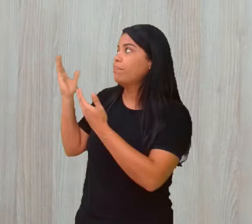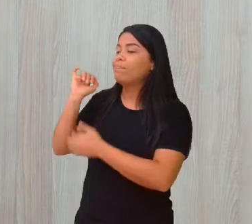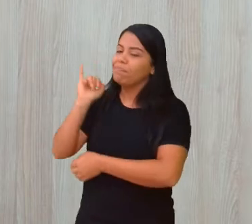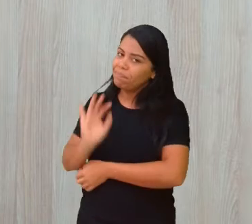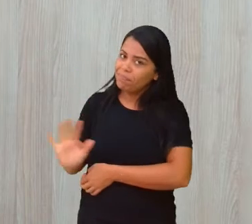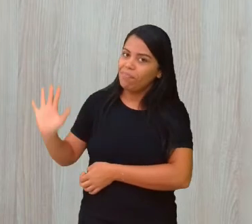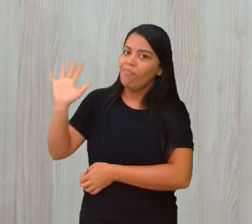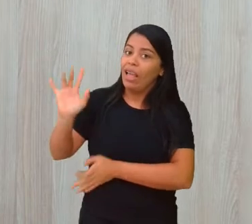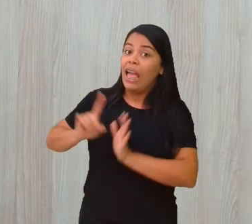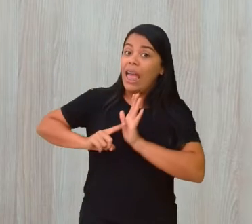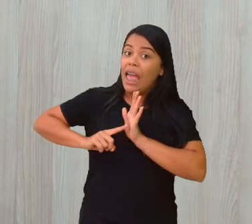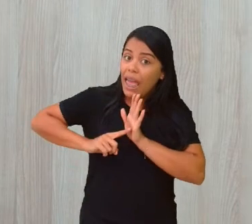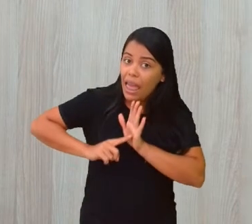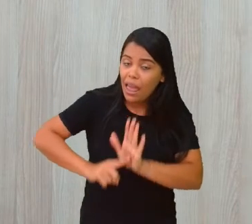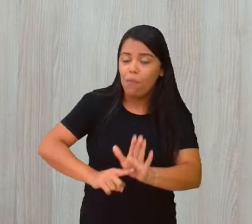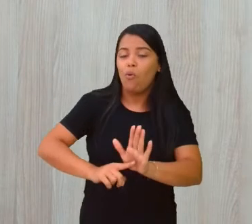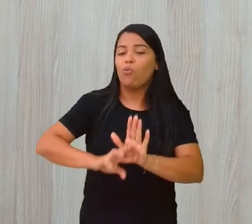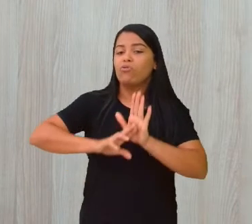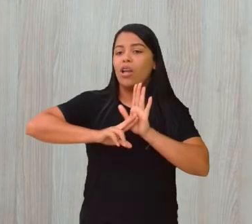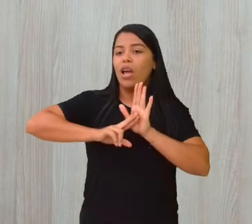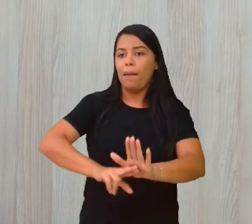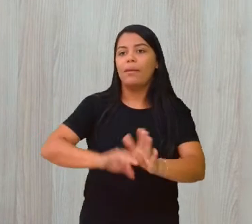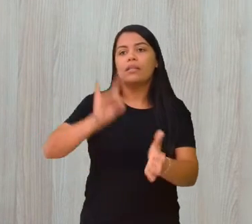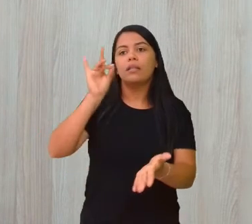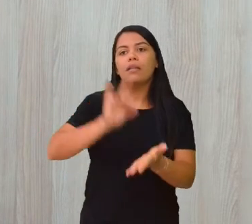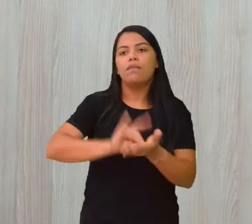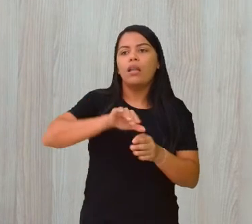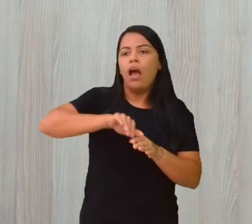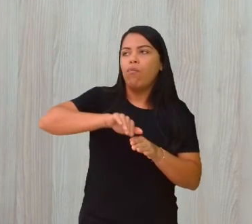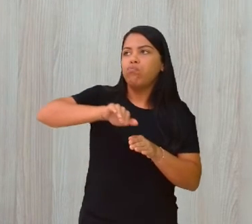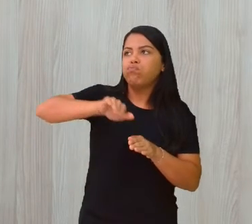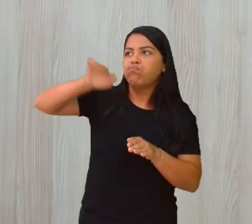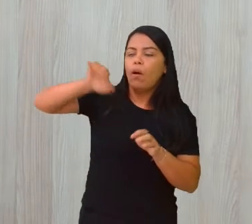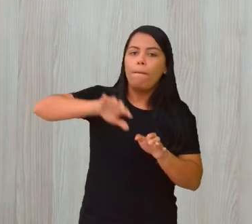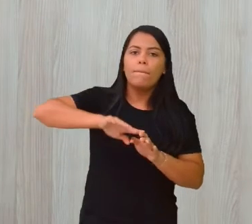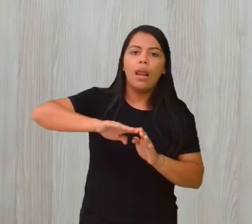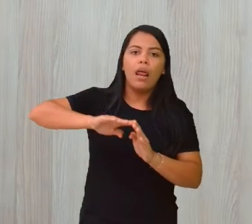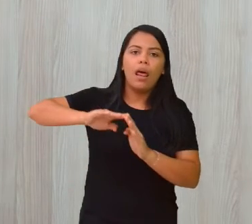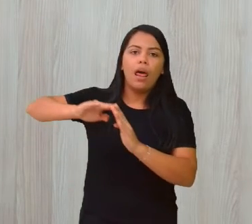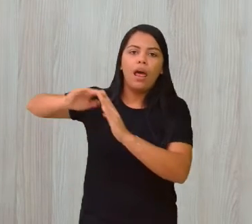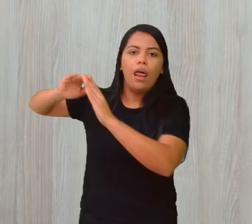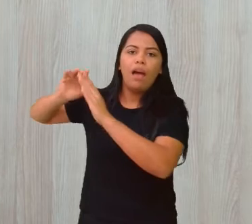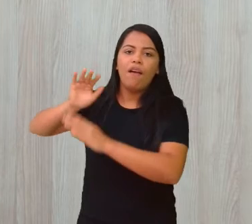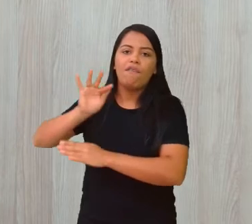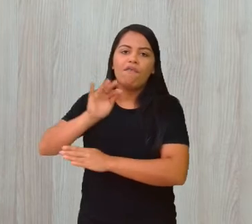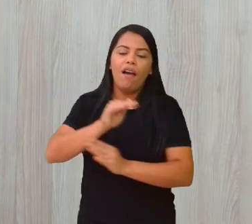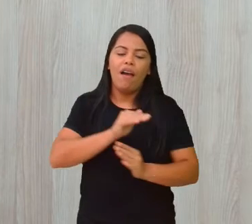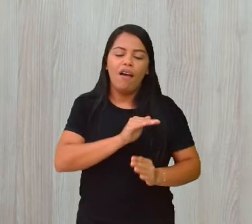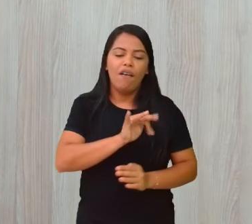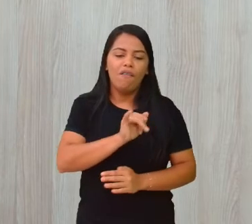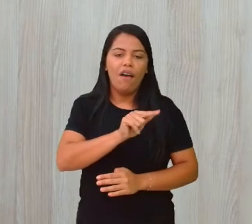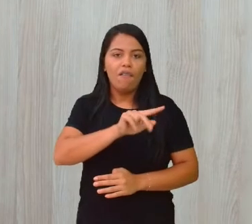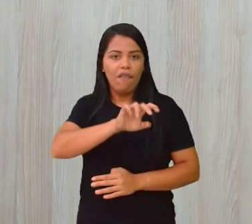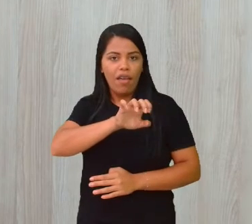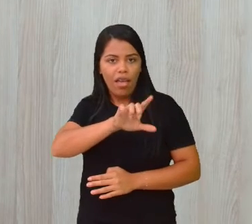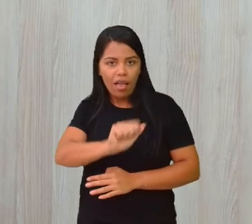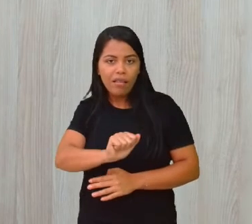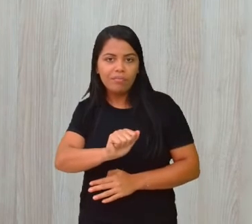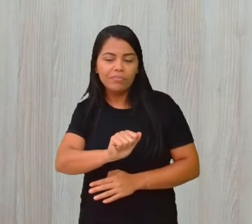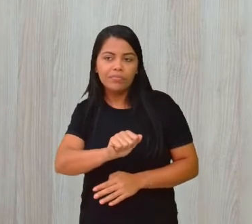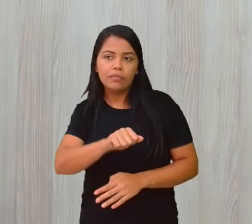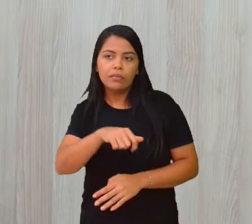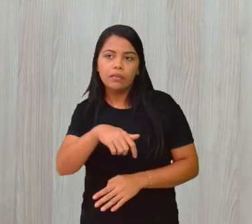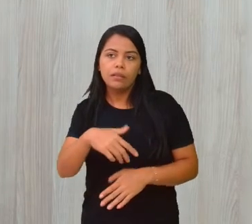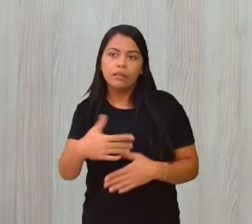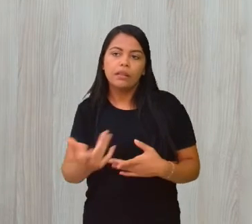uma representação, né, de morros, da questão da favelização, que a gente vê que encontram